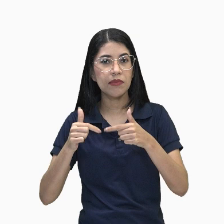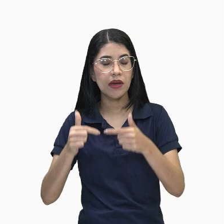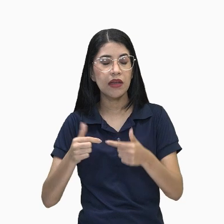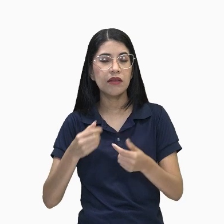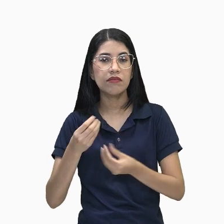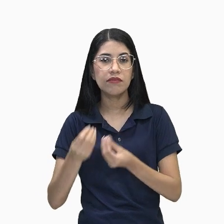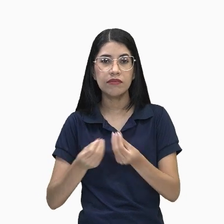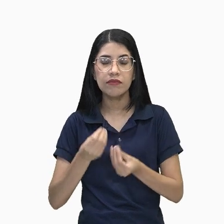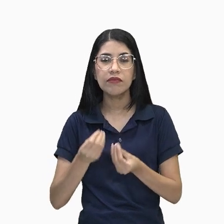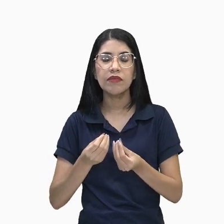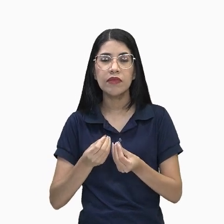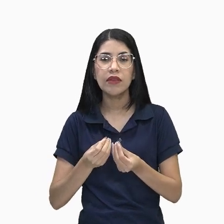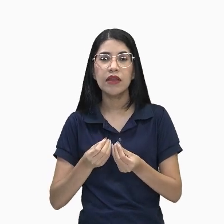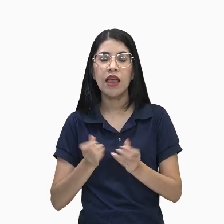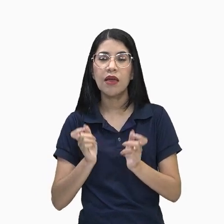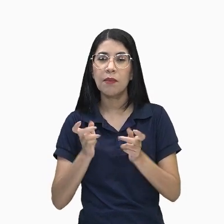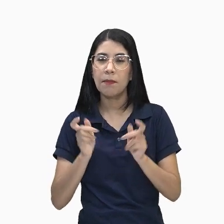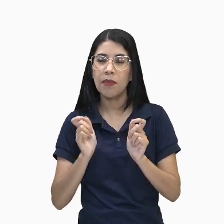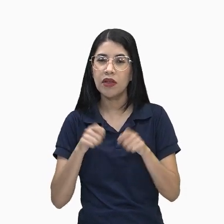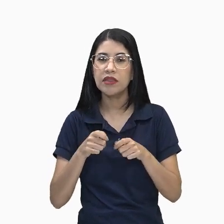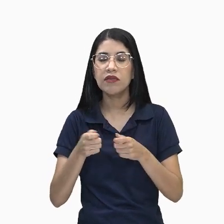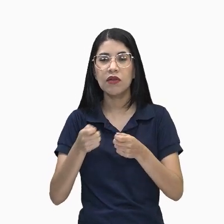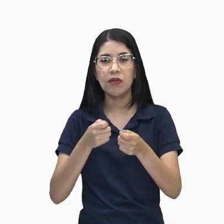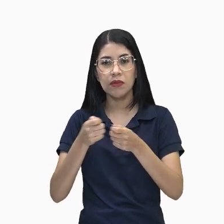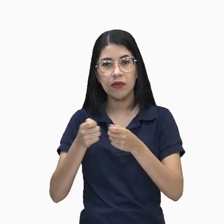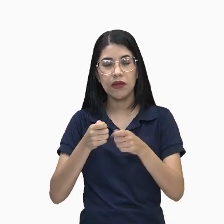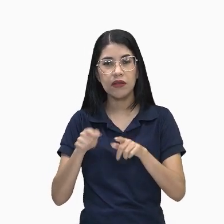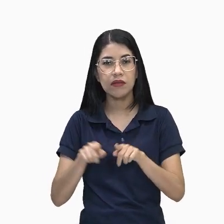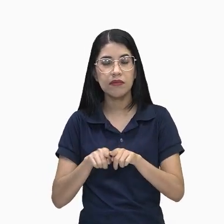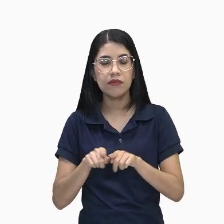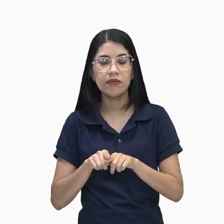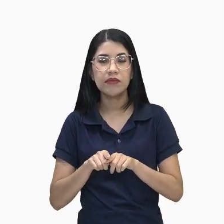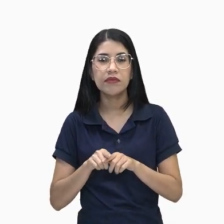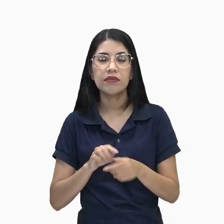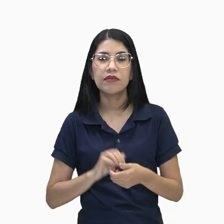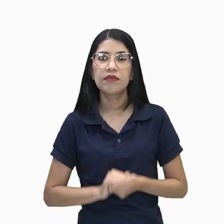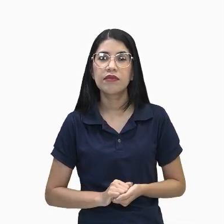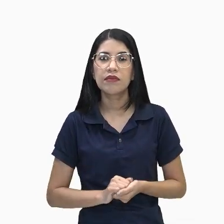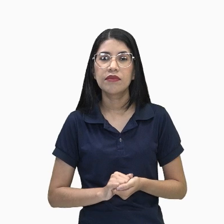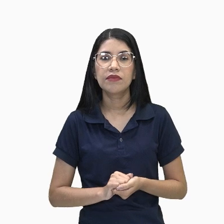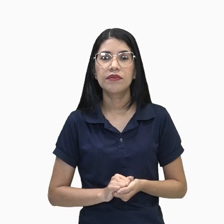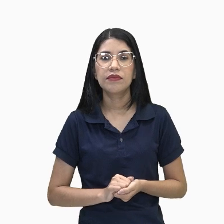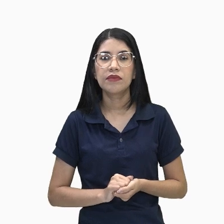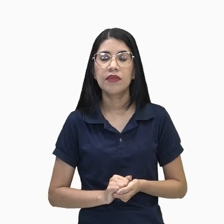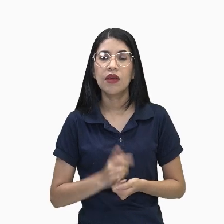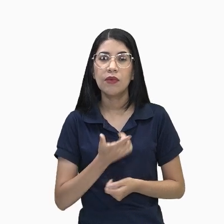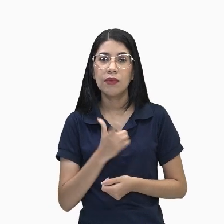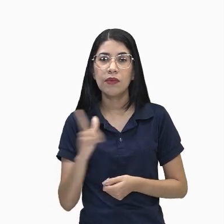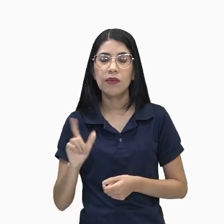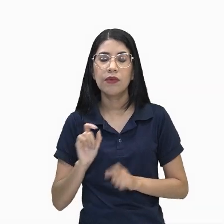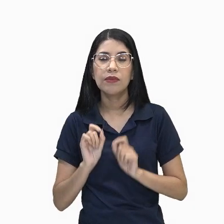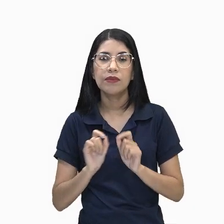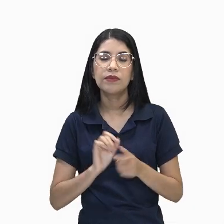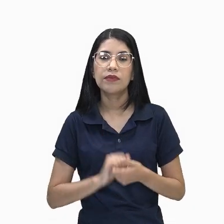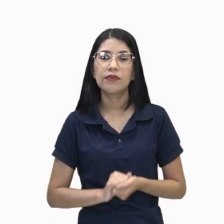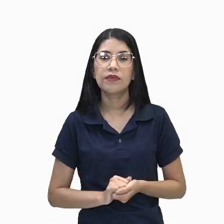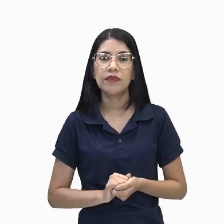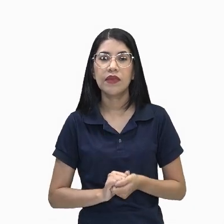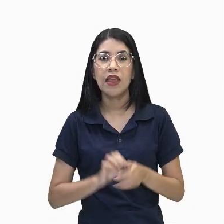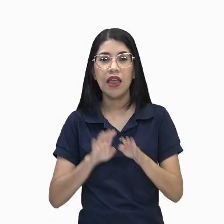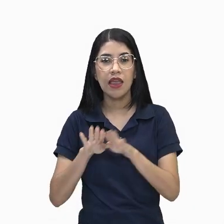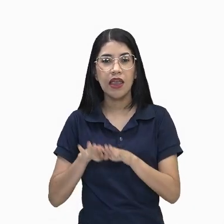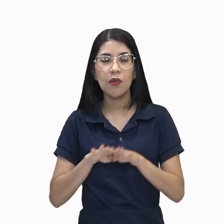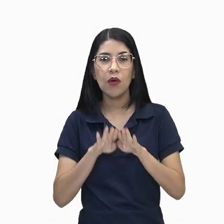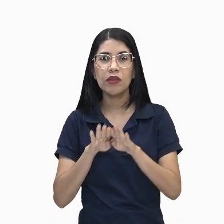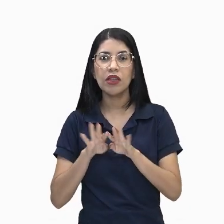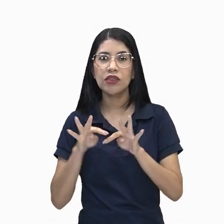forma previsível e controlada. Então, nós temos aí a legalidade. Depois, temos a igualdade